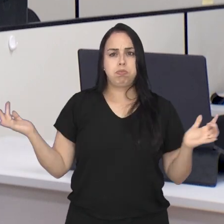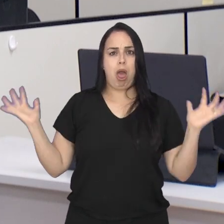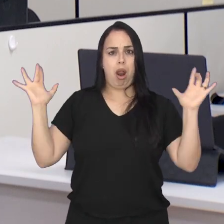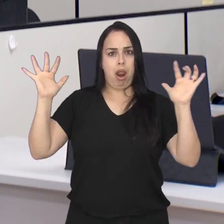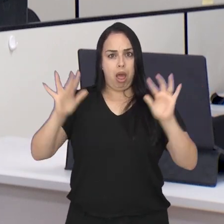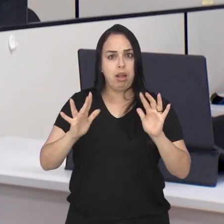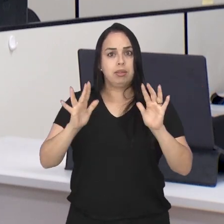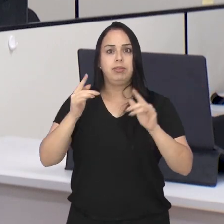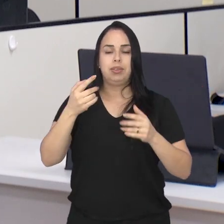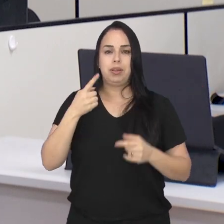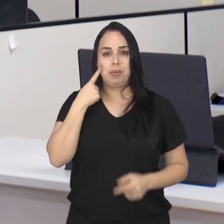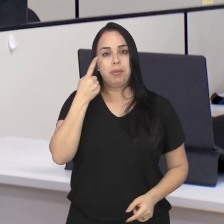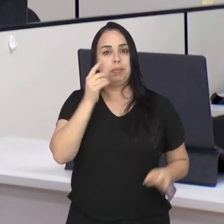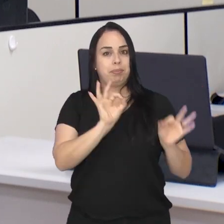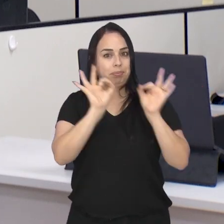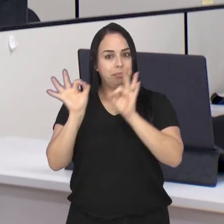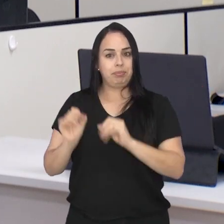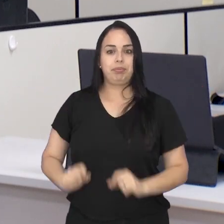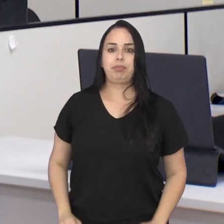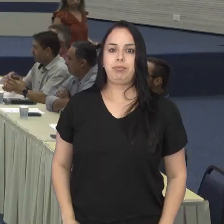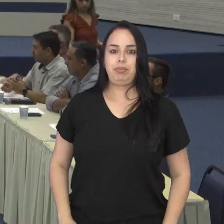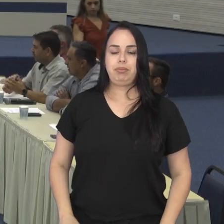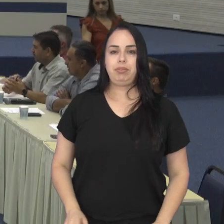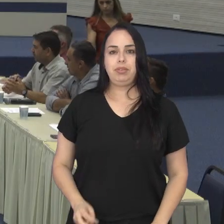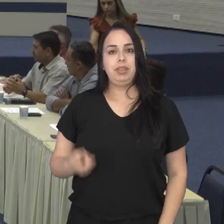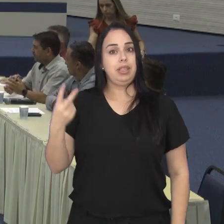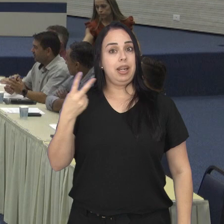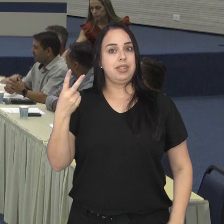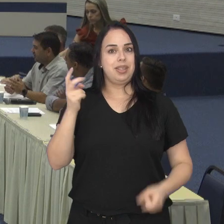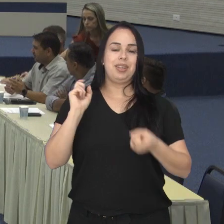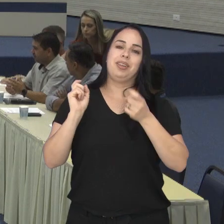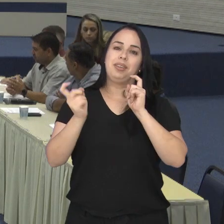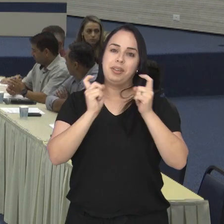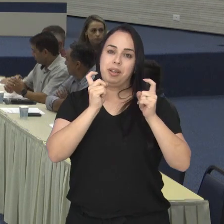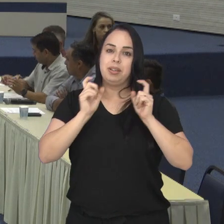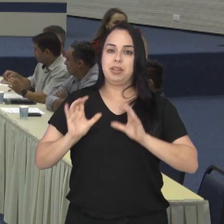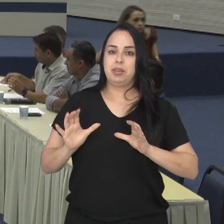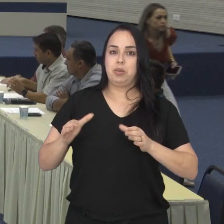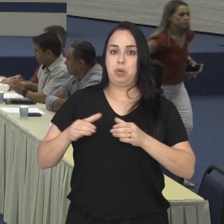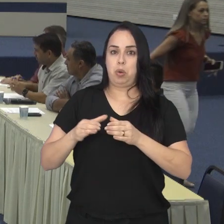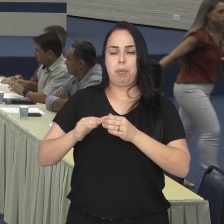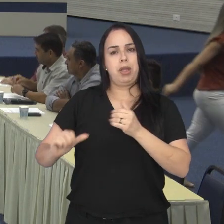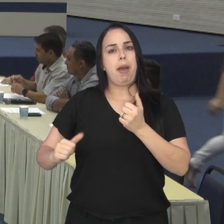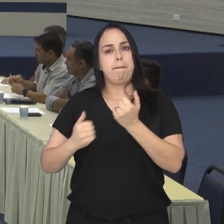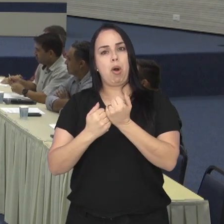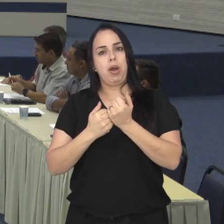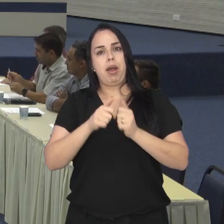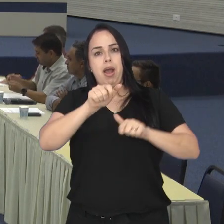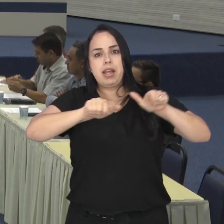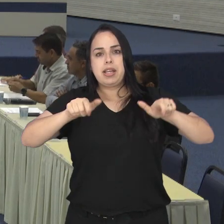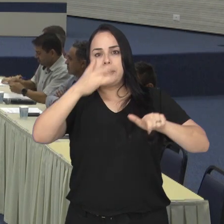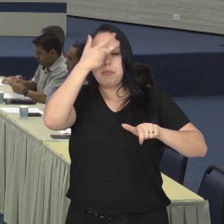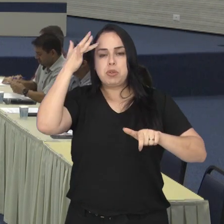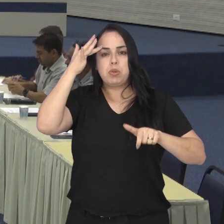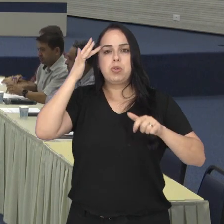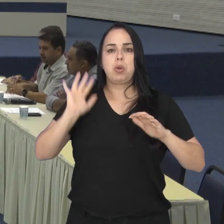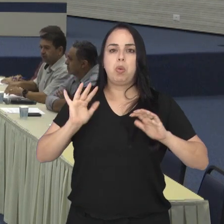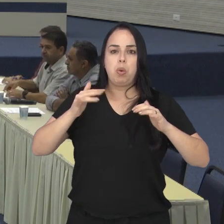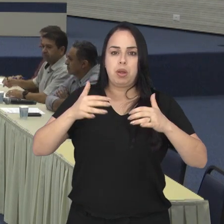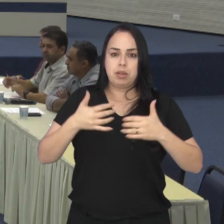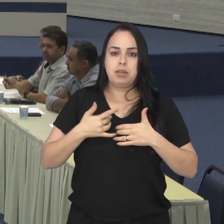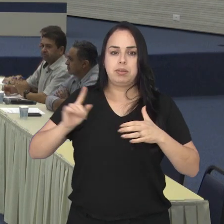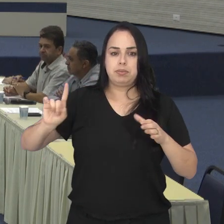participaram dos debates confira a segunda reunião da frente parlamentar em apoio a pessoa com autismo